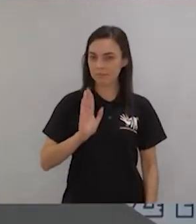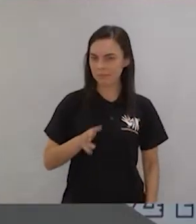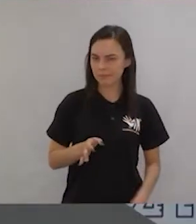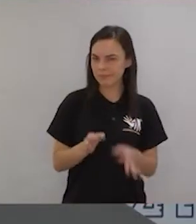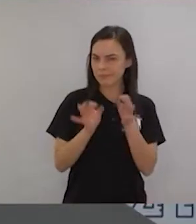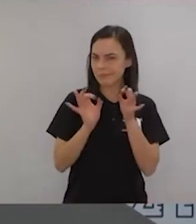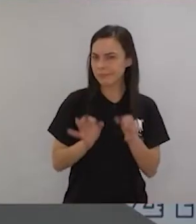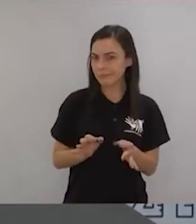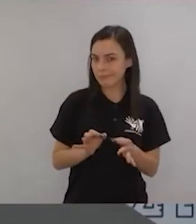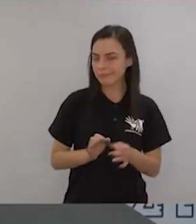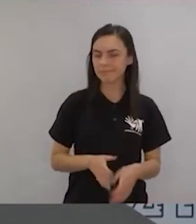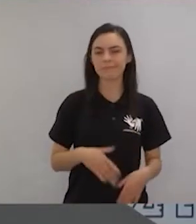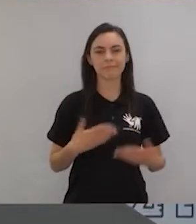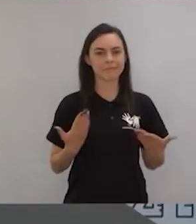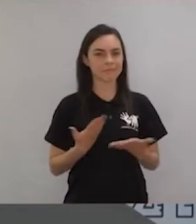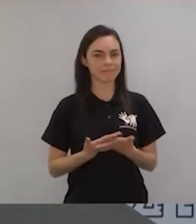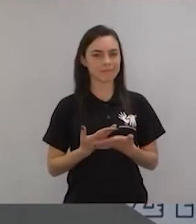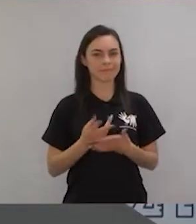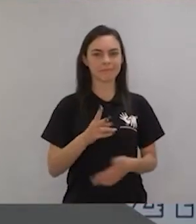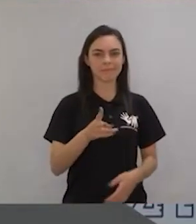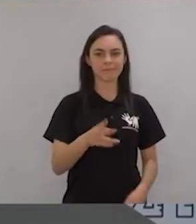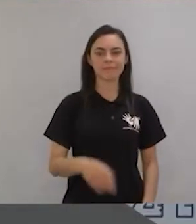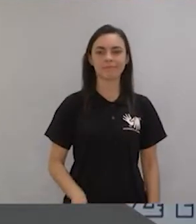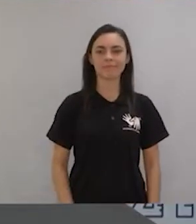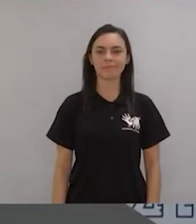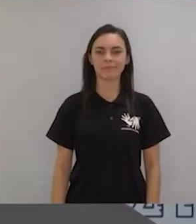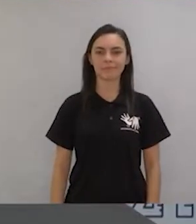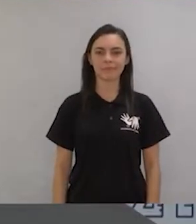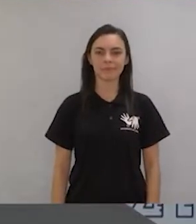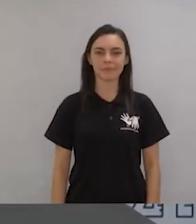Fizeram o registro? Deu tudo certinho? Então vamos lá.